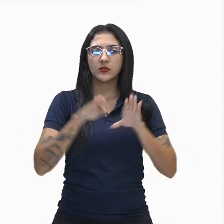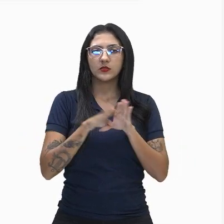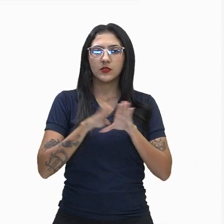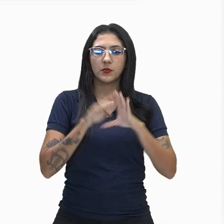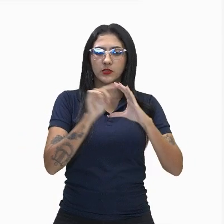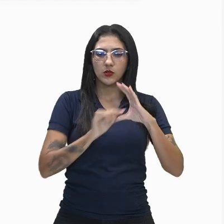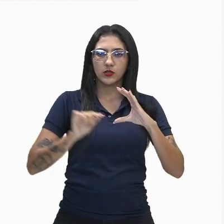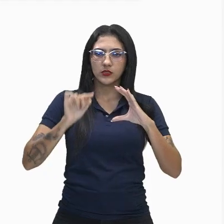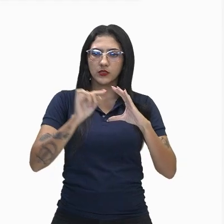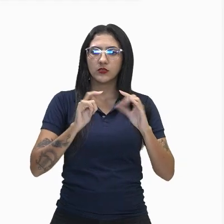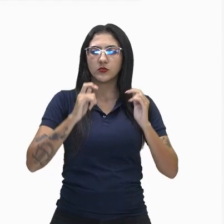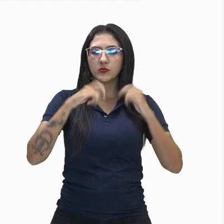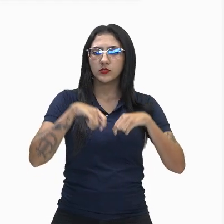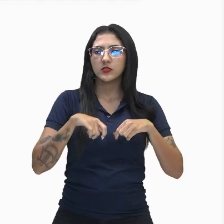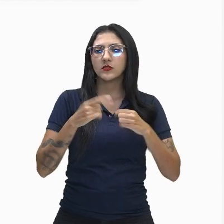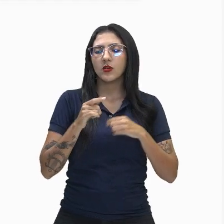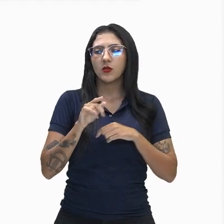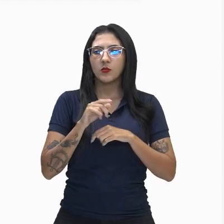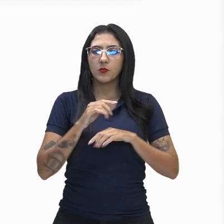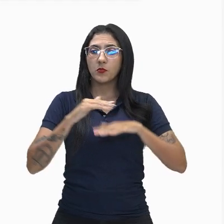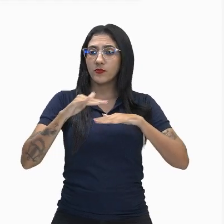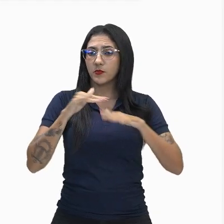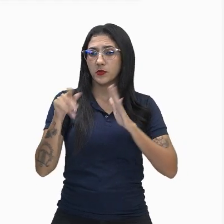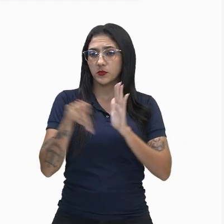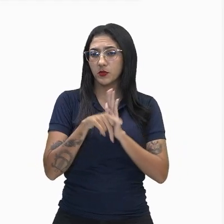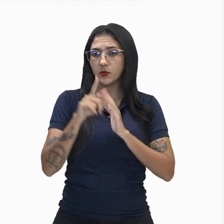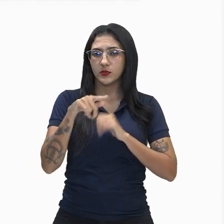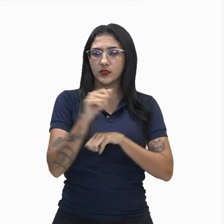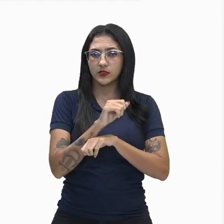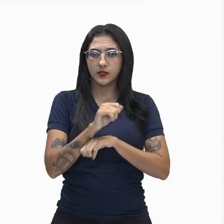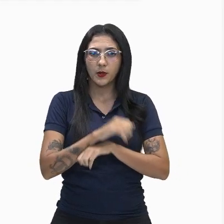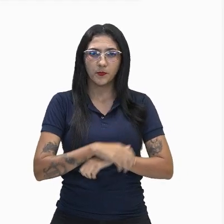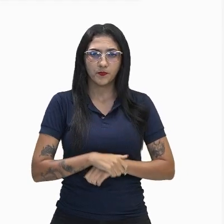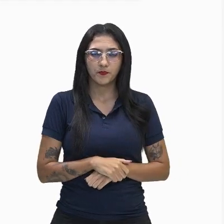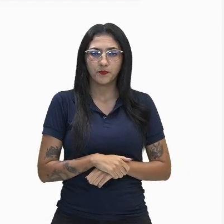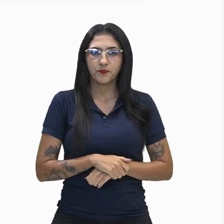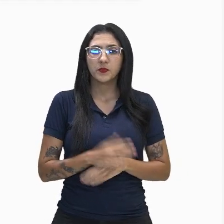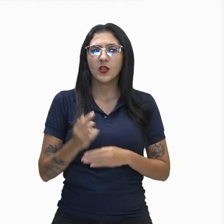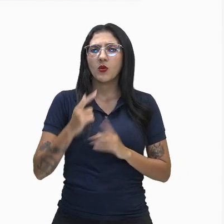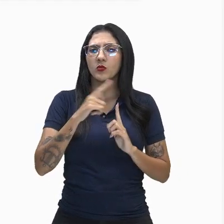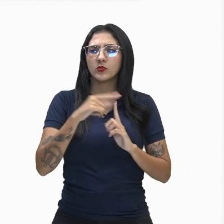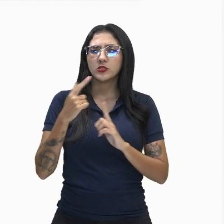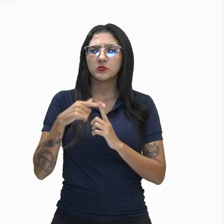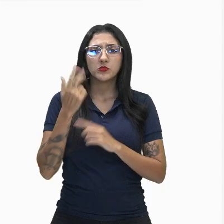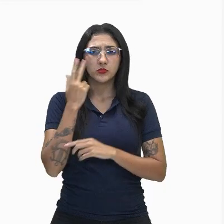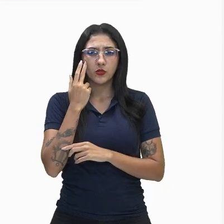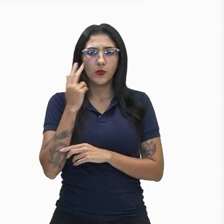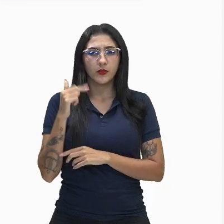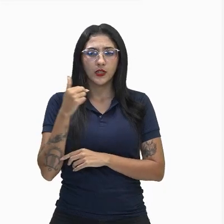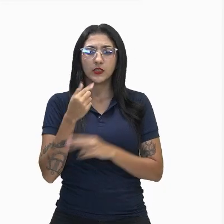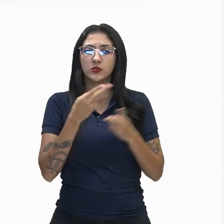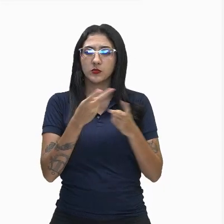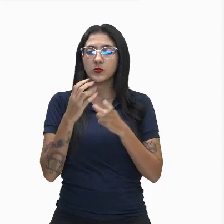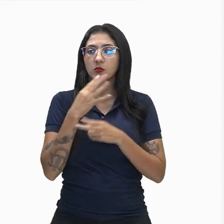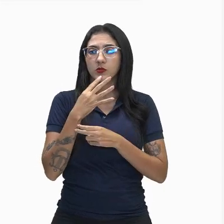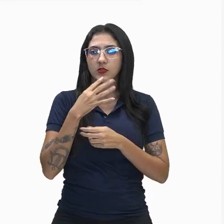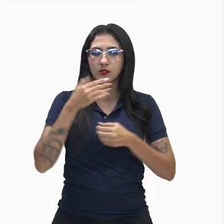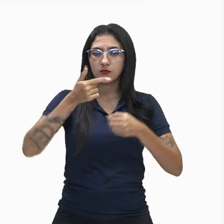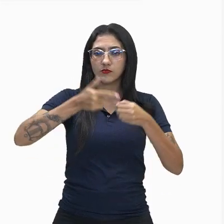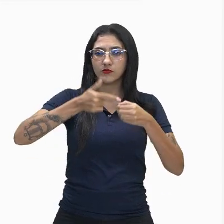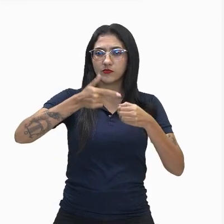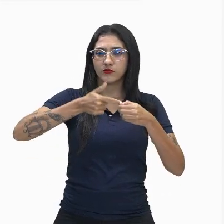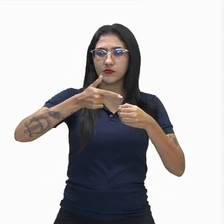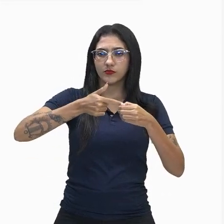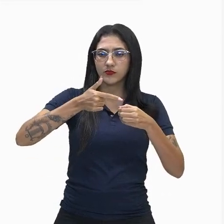que pode impulsionar um veículo. Os tipos mais comuns de motores são a gasolina, que